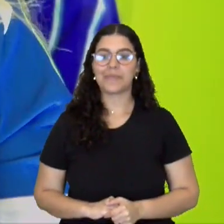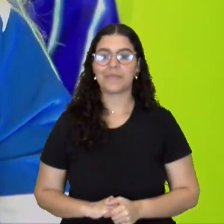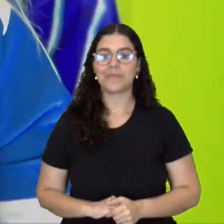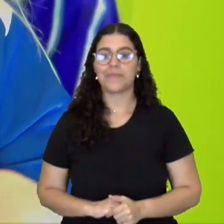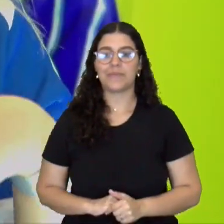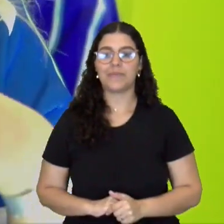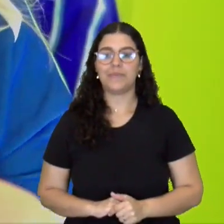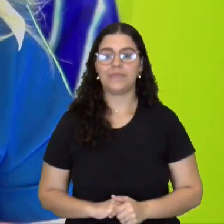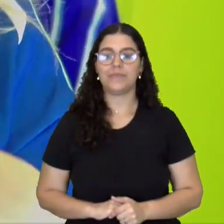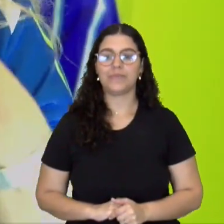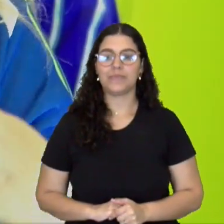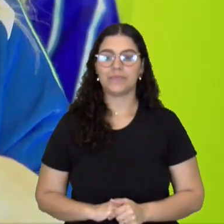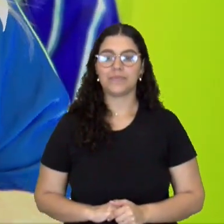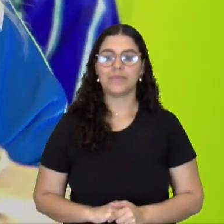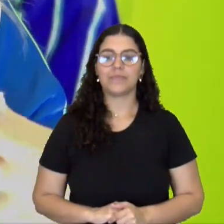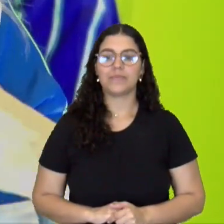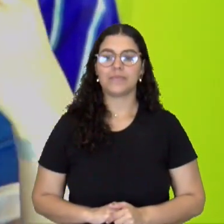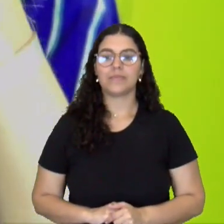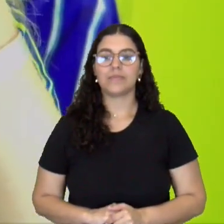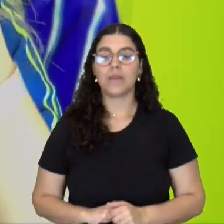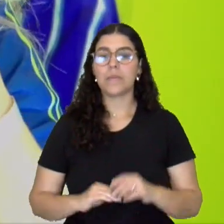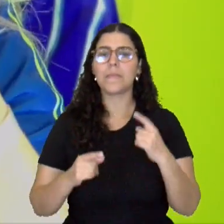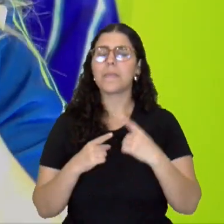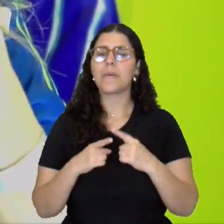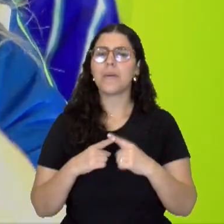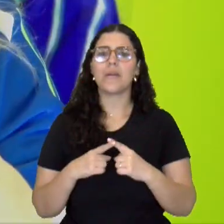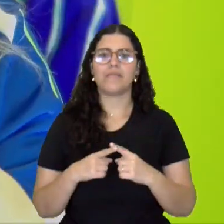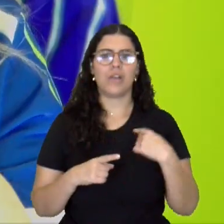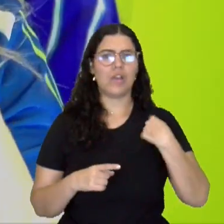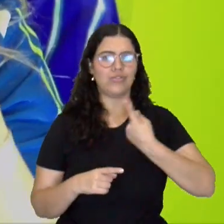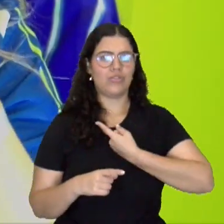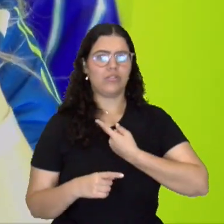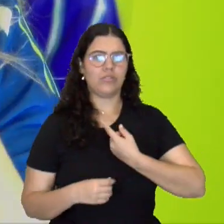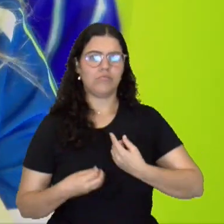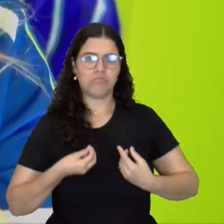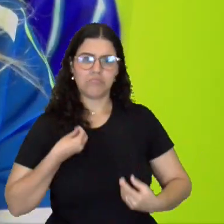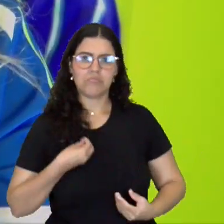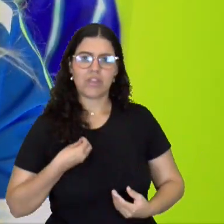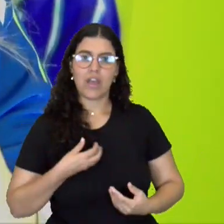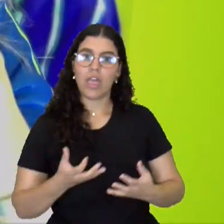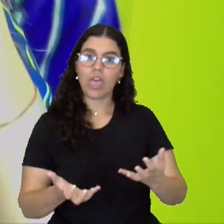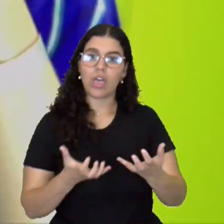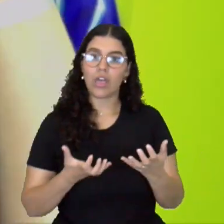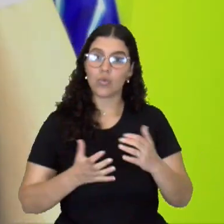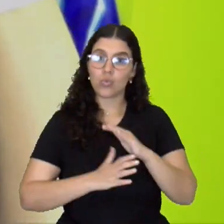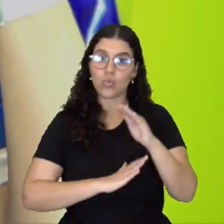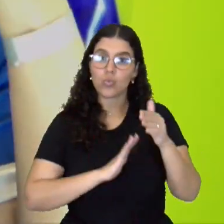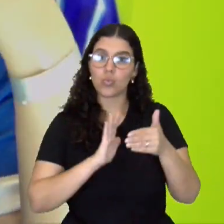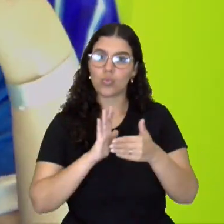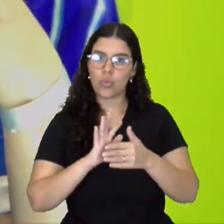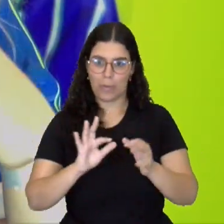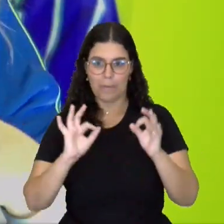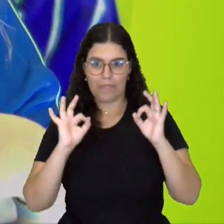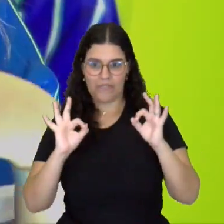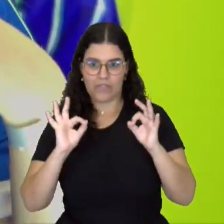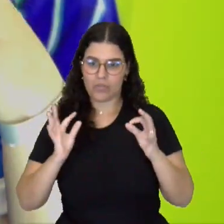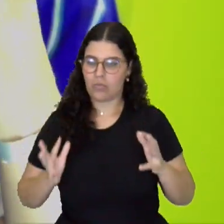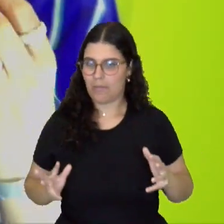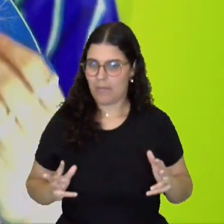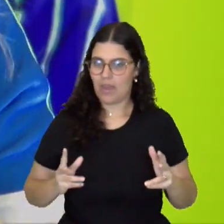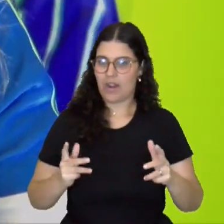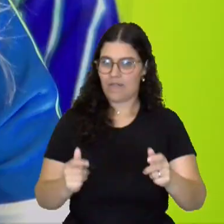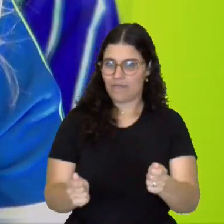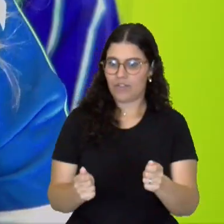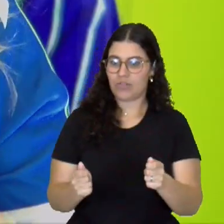quê? A gente tá aqui, quer que seja tudo perfeito, maravilhoso, quer que os estudantes